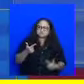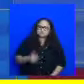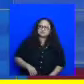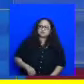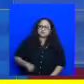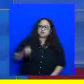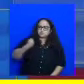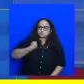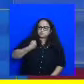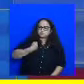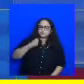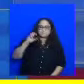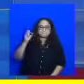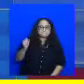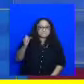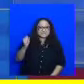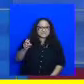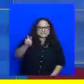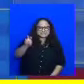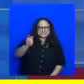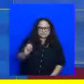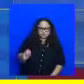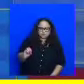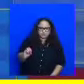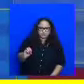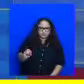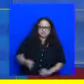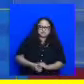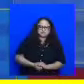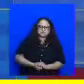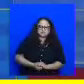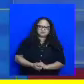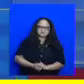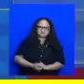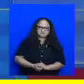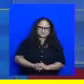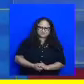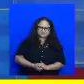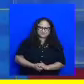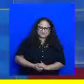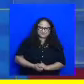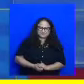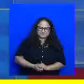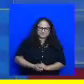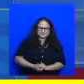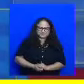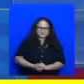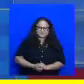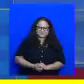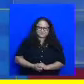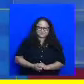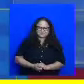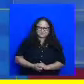tela. Bola branca, número 50. Branca, 50.